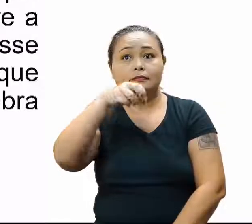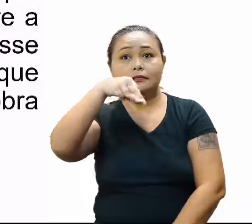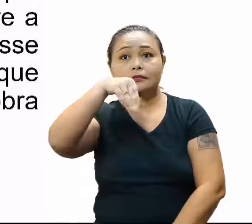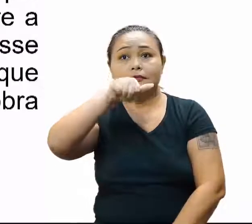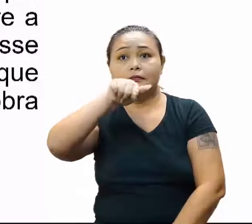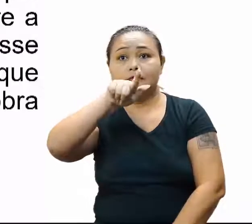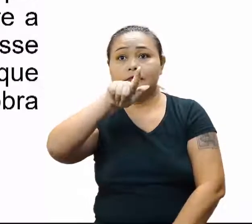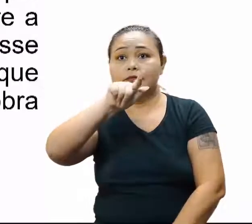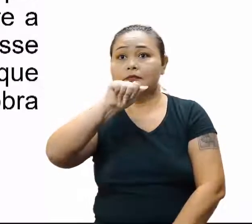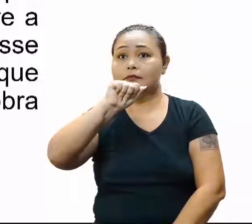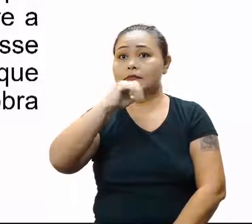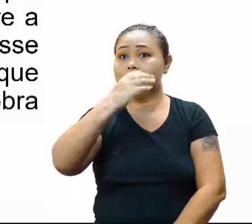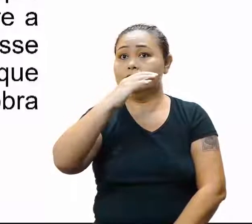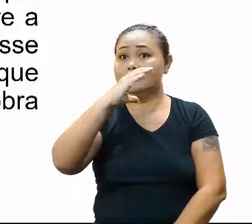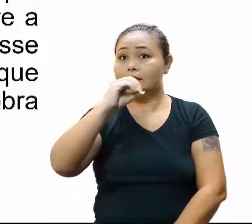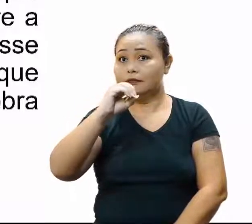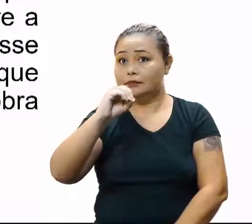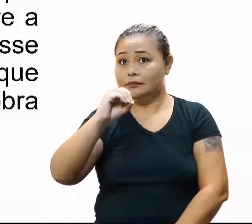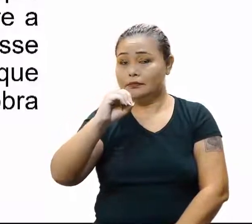Melgaço,